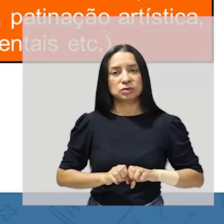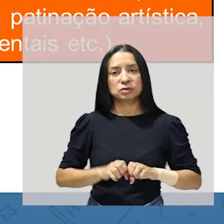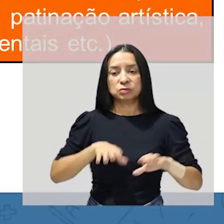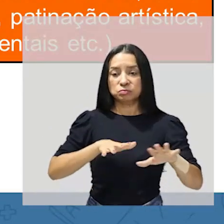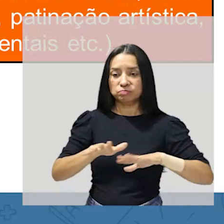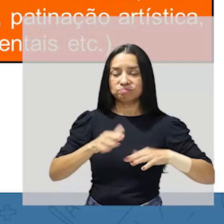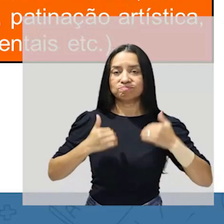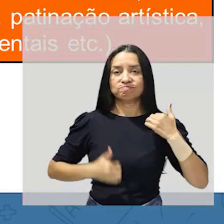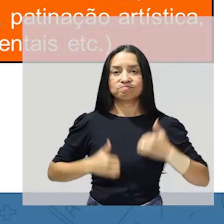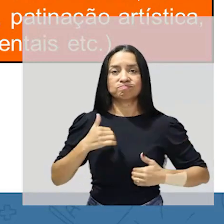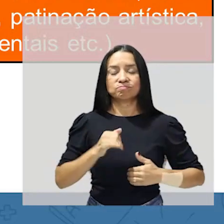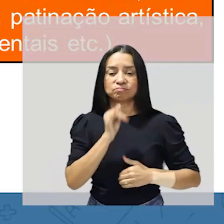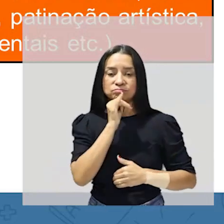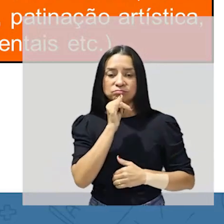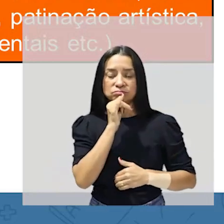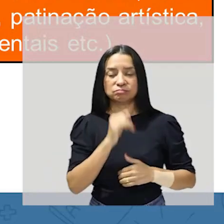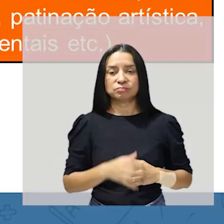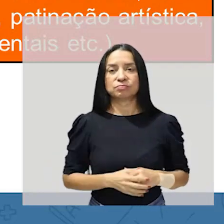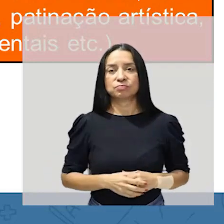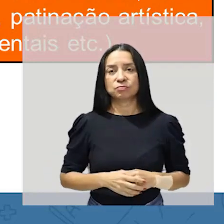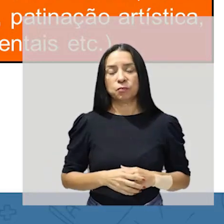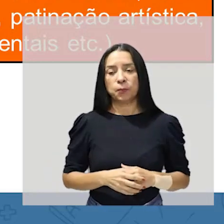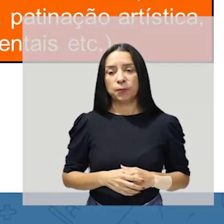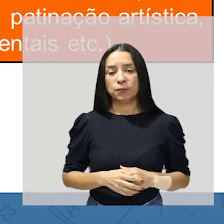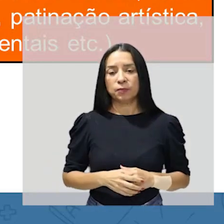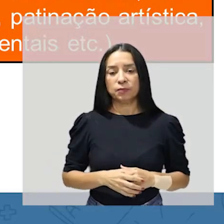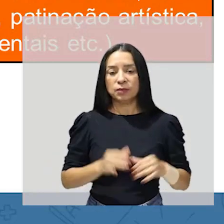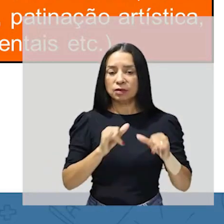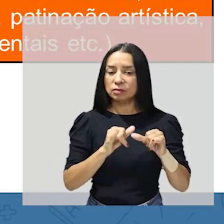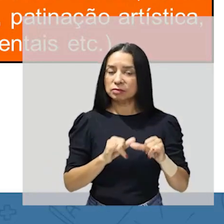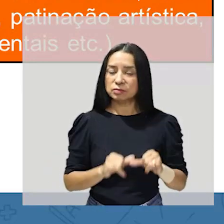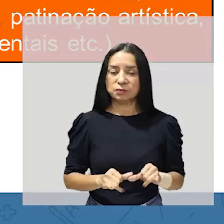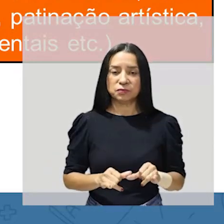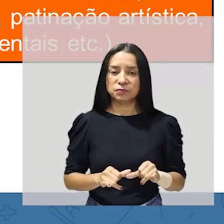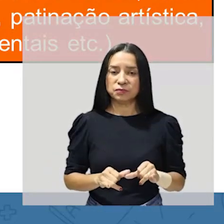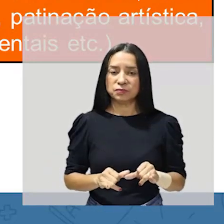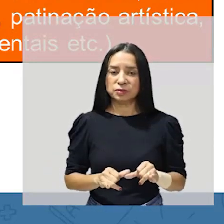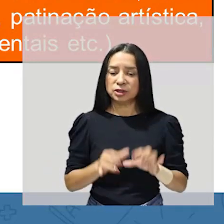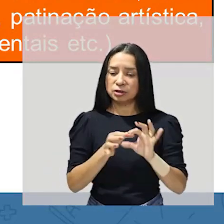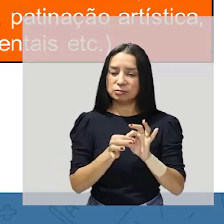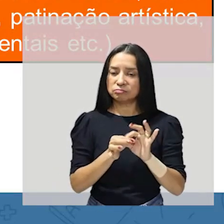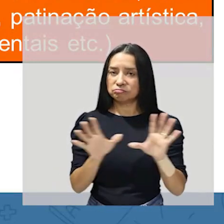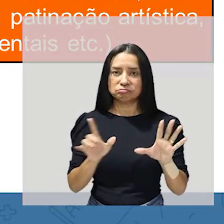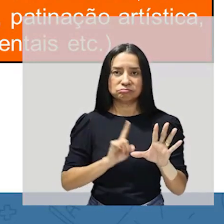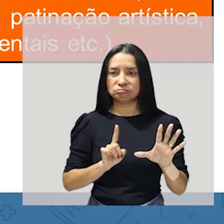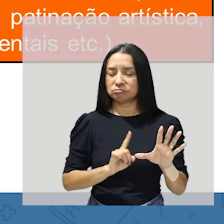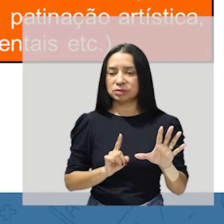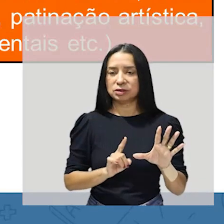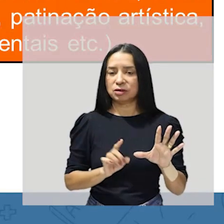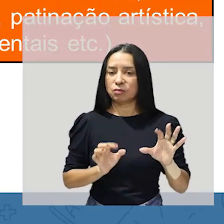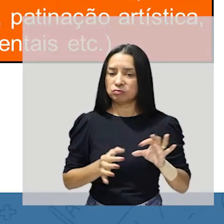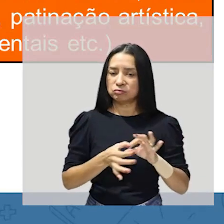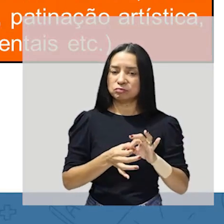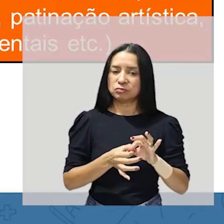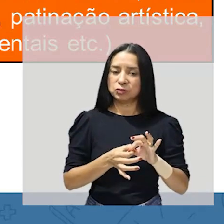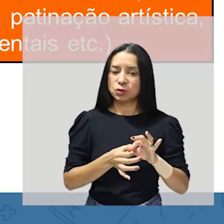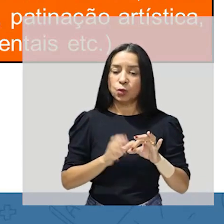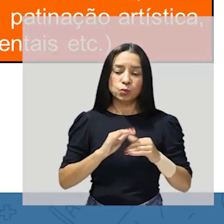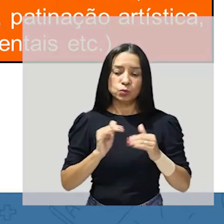exemplo. Então, uma coisa ela não fica, às vezes, desconexa da outra. Aqui está tudo muito